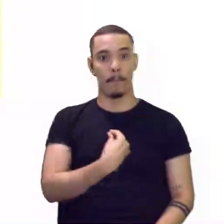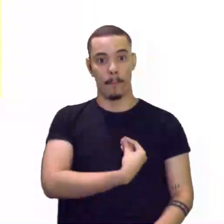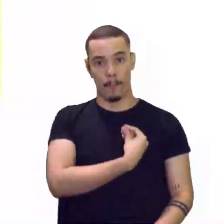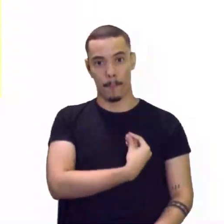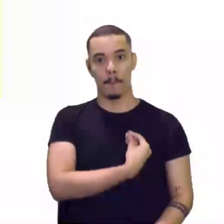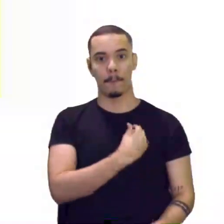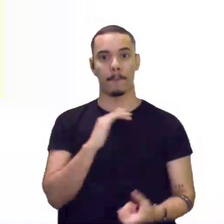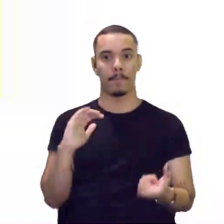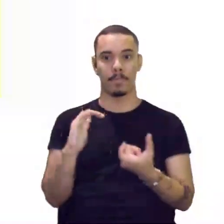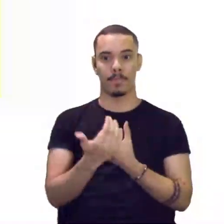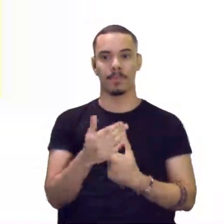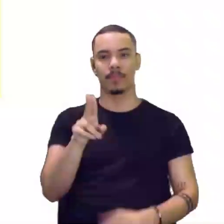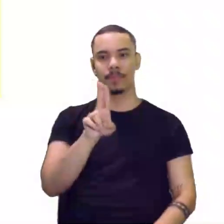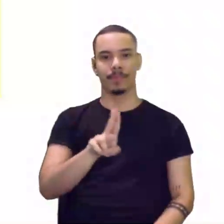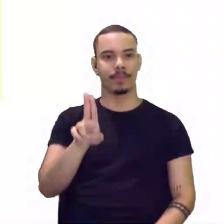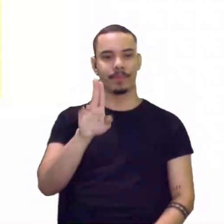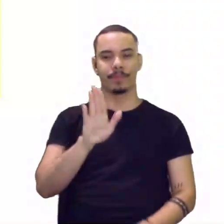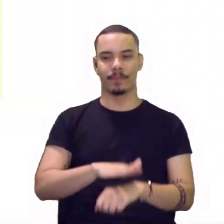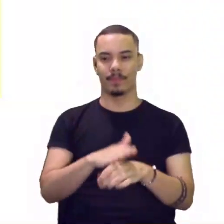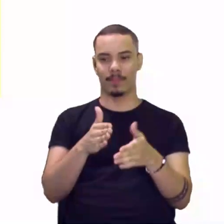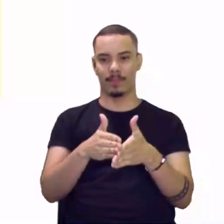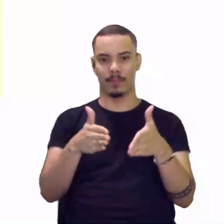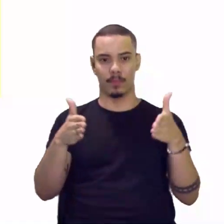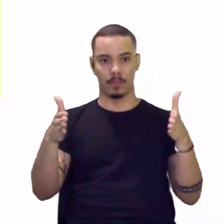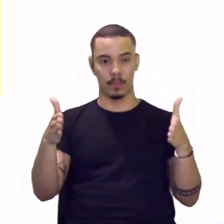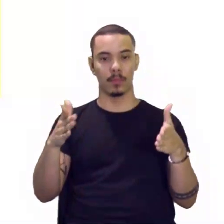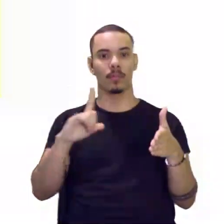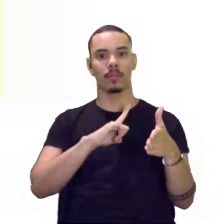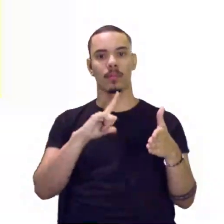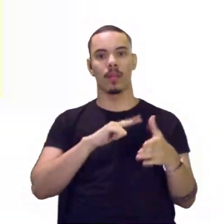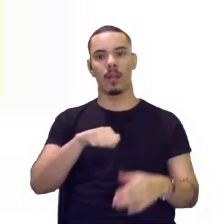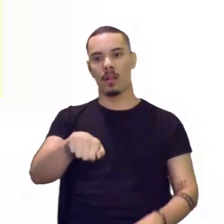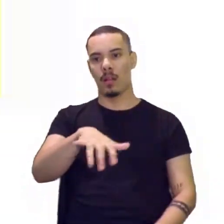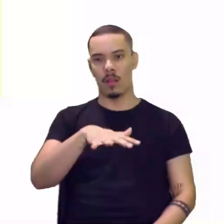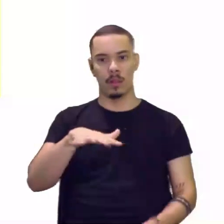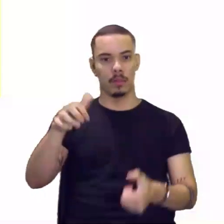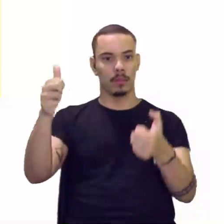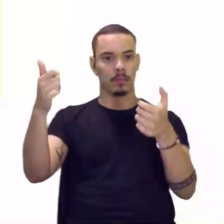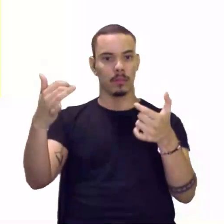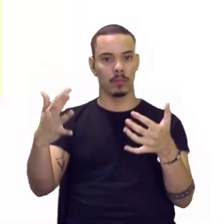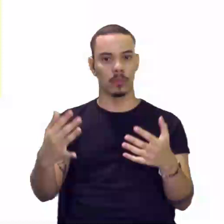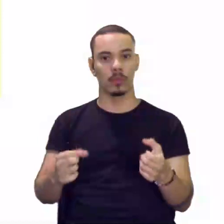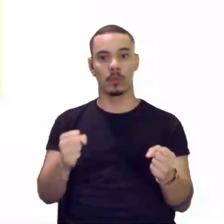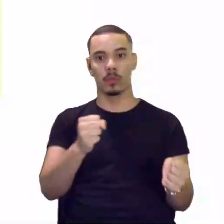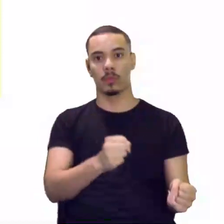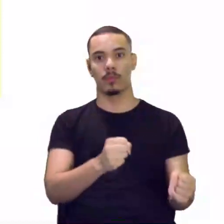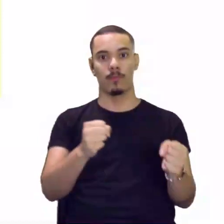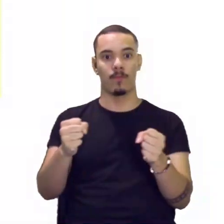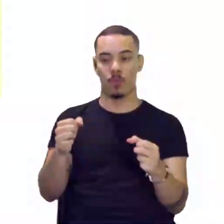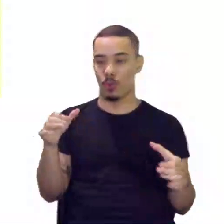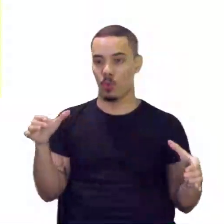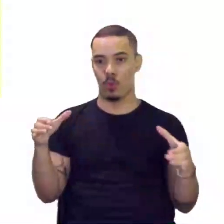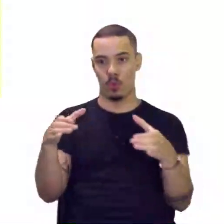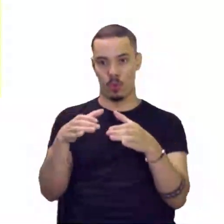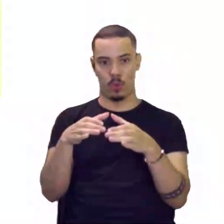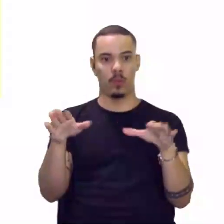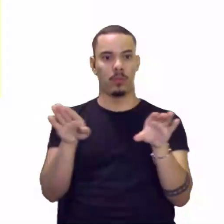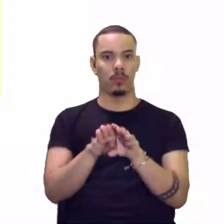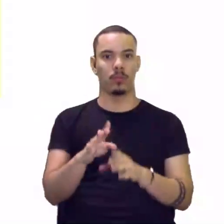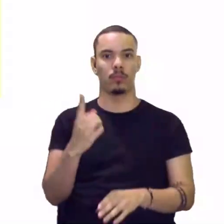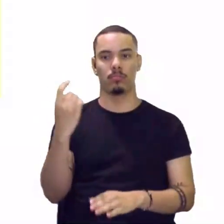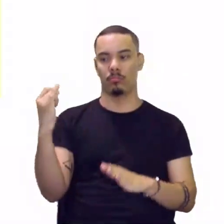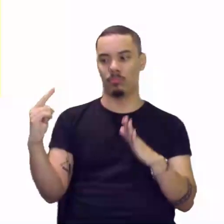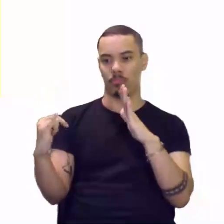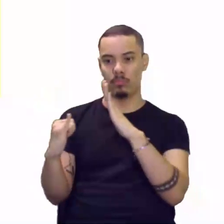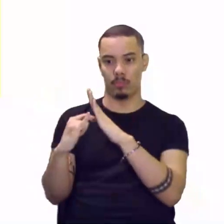Atualmente, o termo é utilizado em sentido mais amplo. Indica uma área delimitada pelo exercício do poder de uma coletividade ou de uma